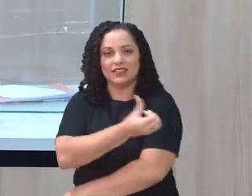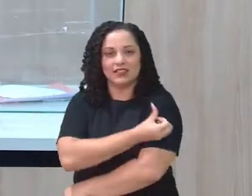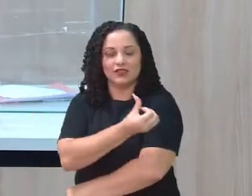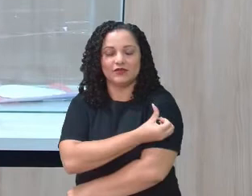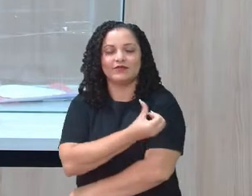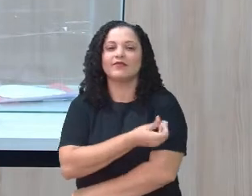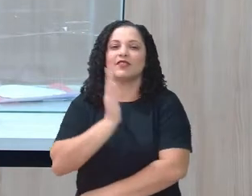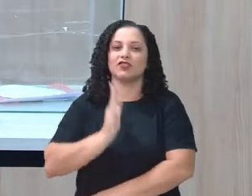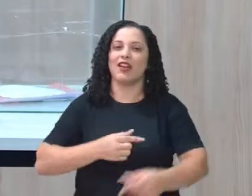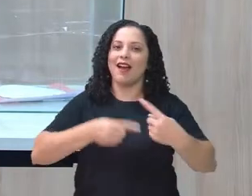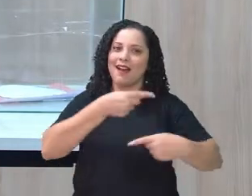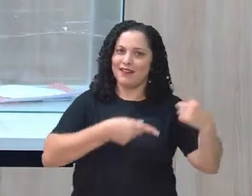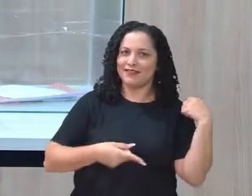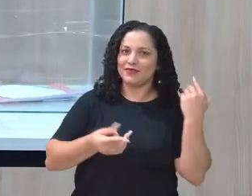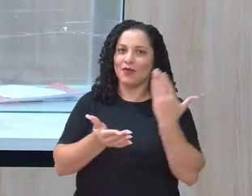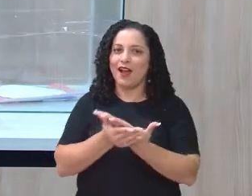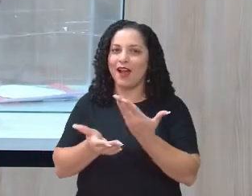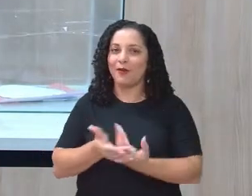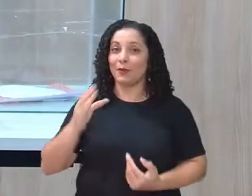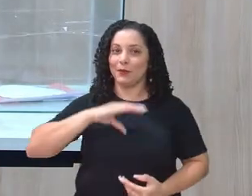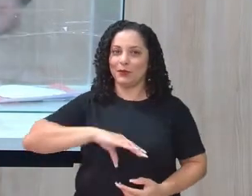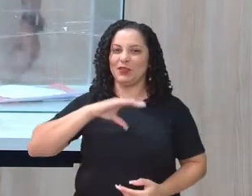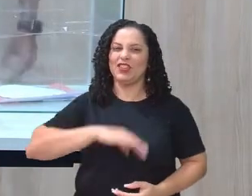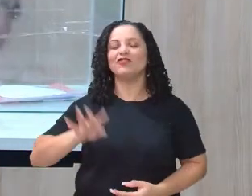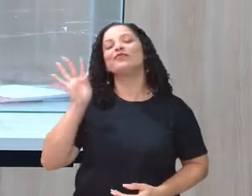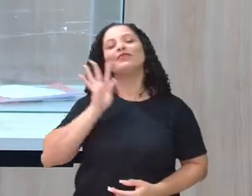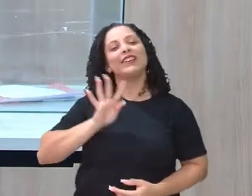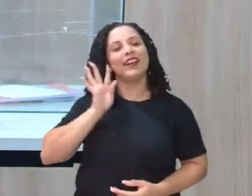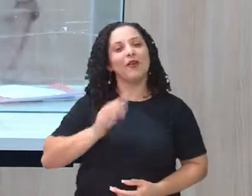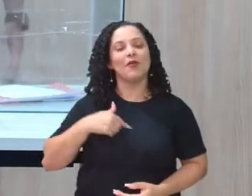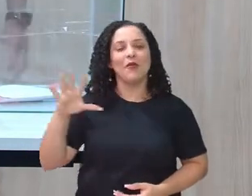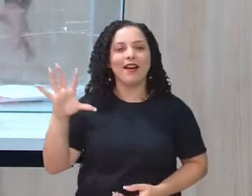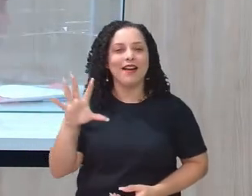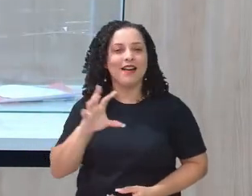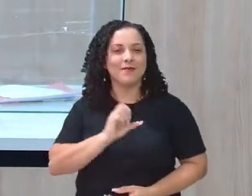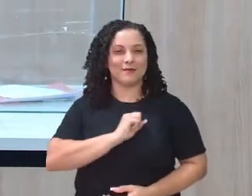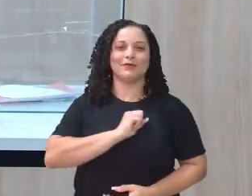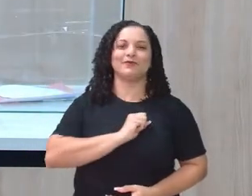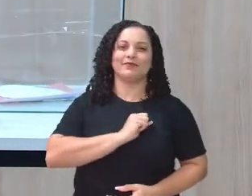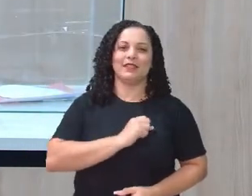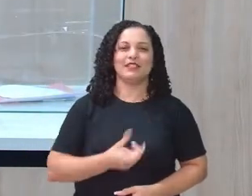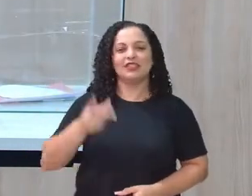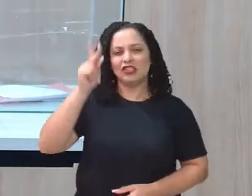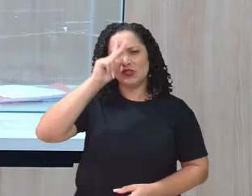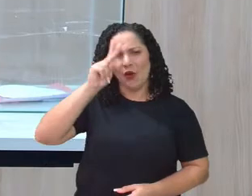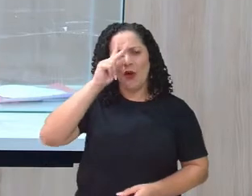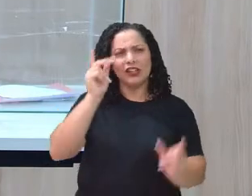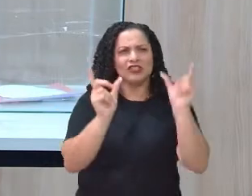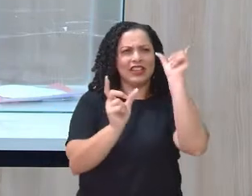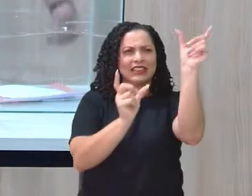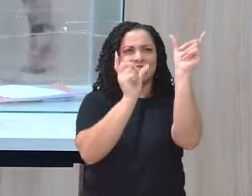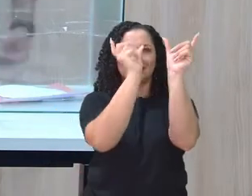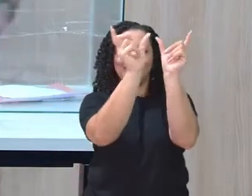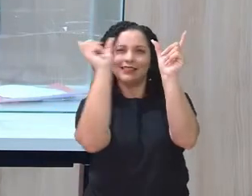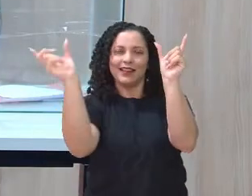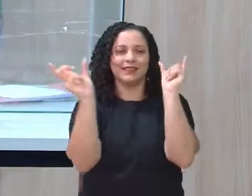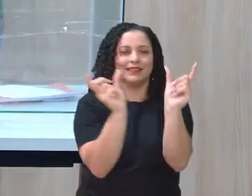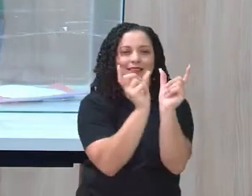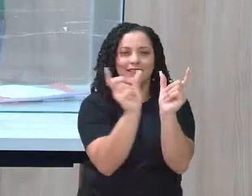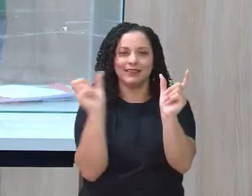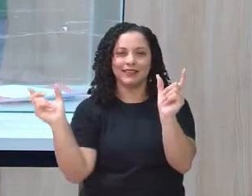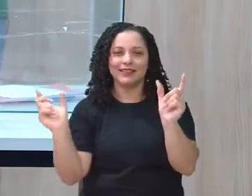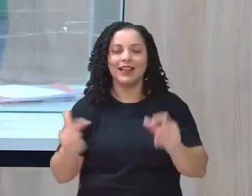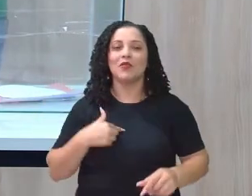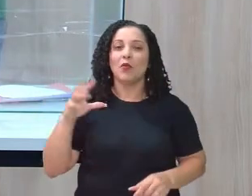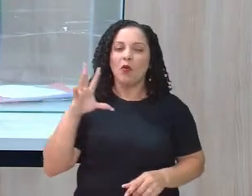já vieram de uma aula massa aí de língua portuguesa, eu amo essas tirinhas, eu amo ver como é que é feito